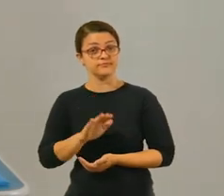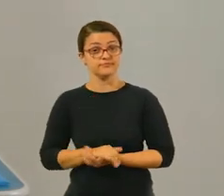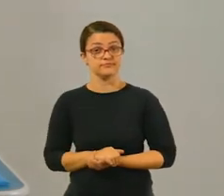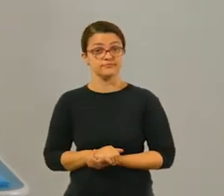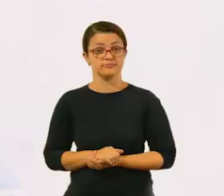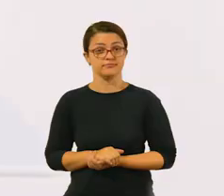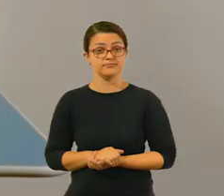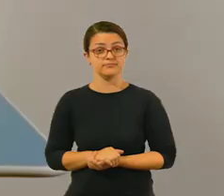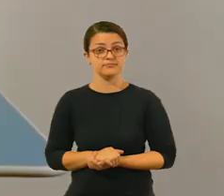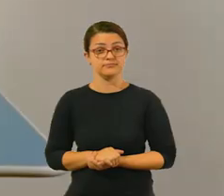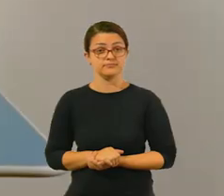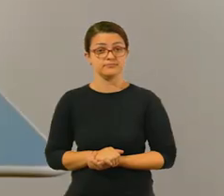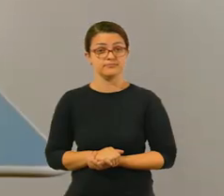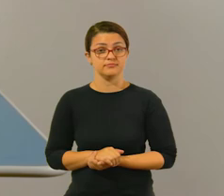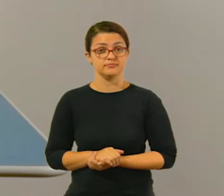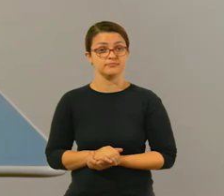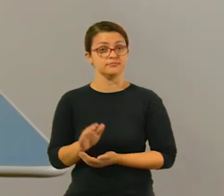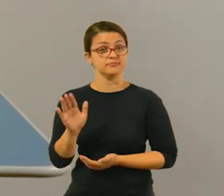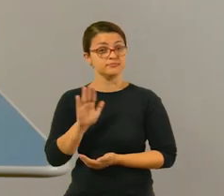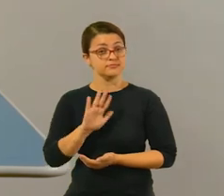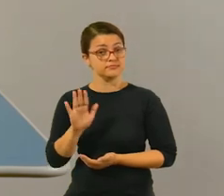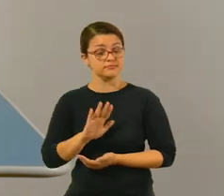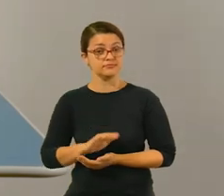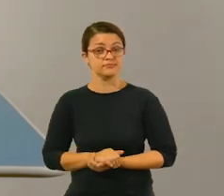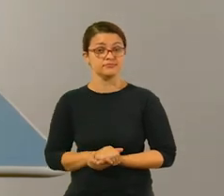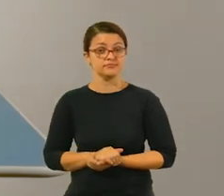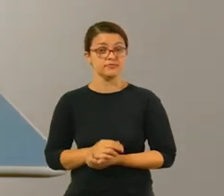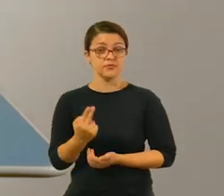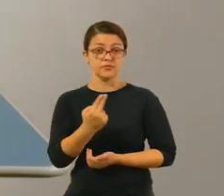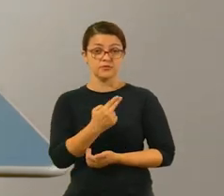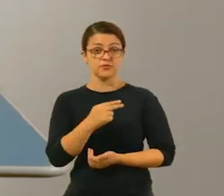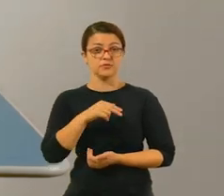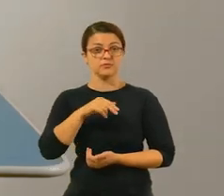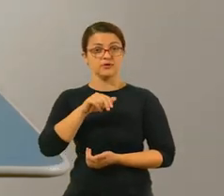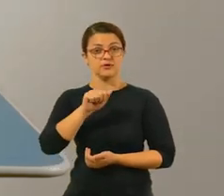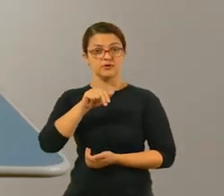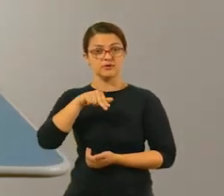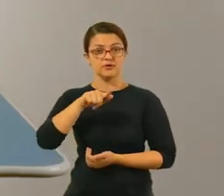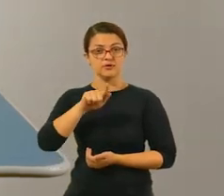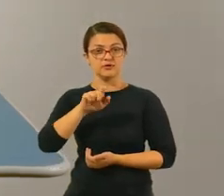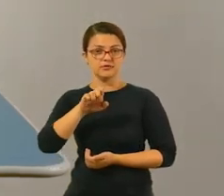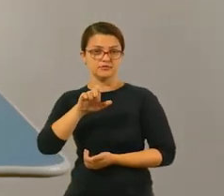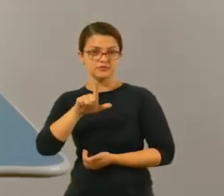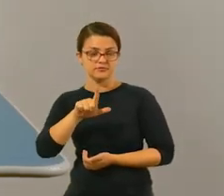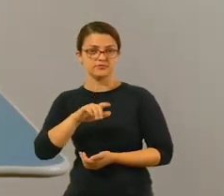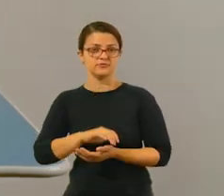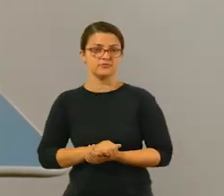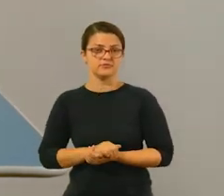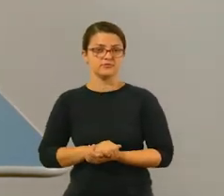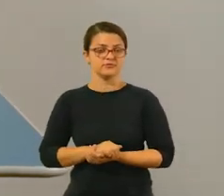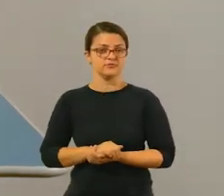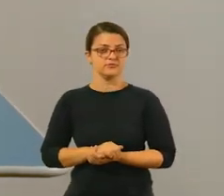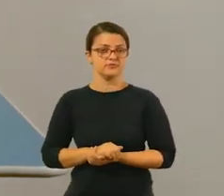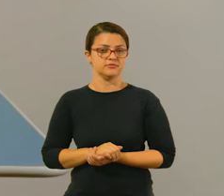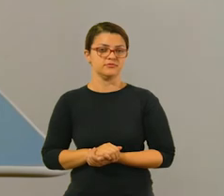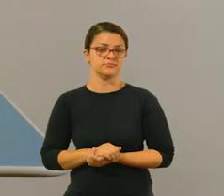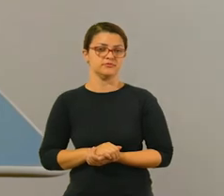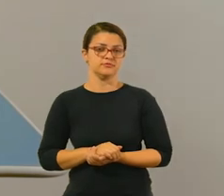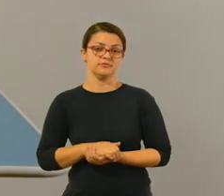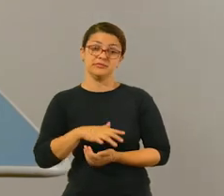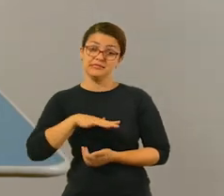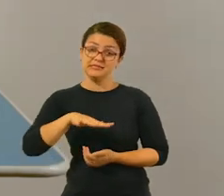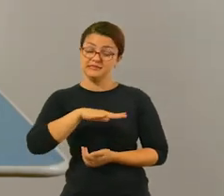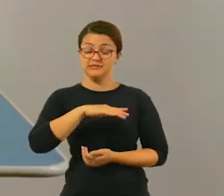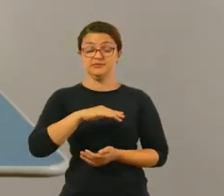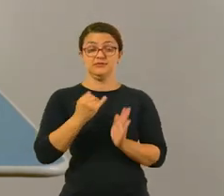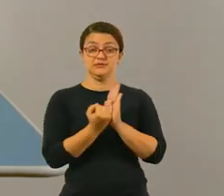class. Hello everyone! Sou a professora Angel, aqui do município de Itapevi, e estou aqui hoje para apresentar as atividades